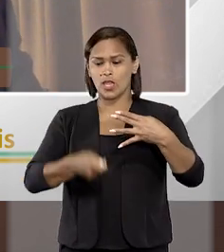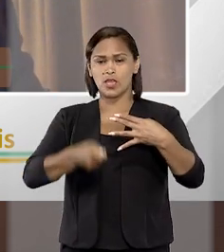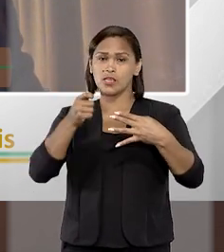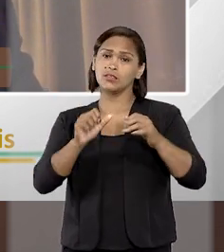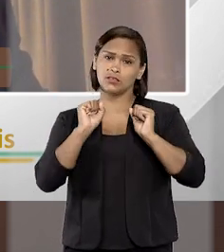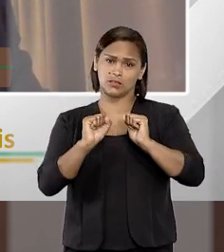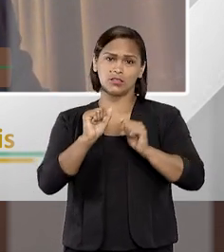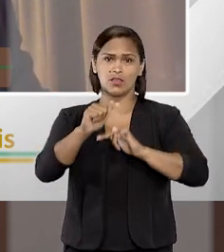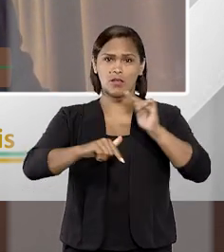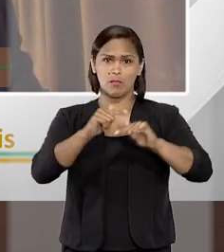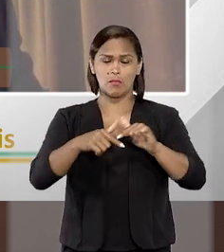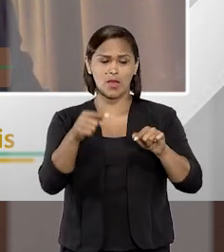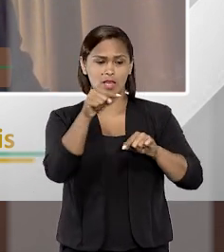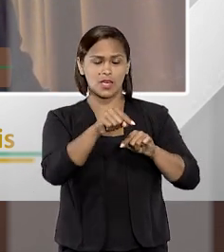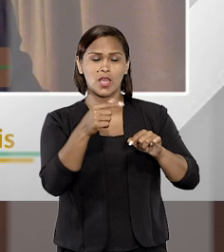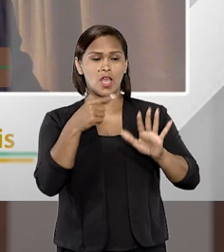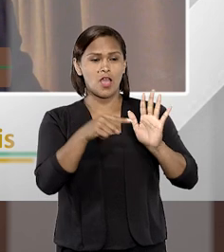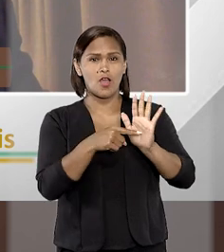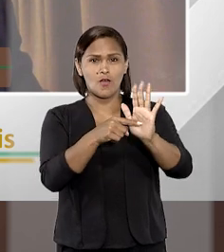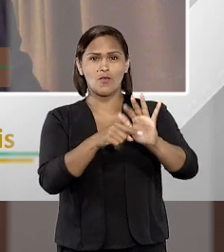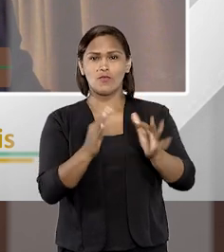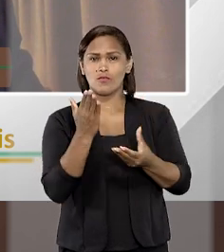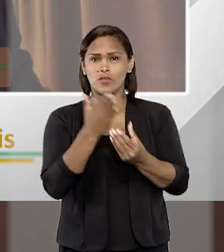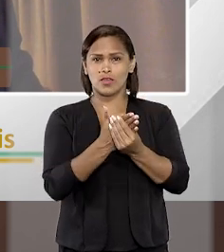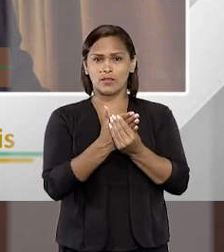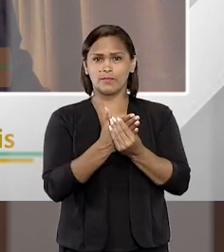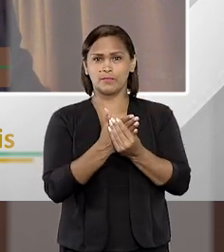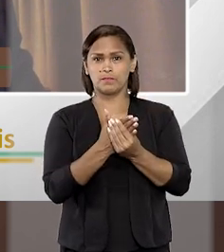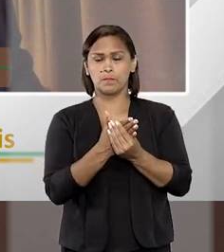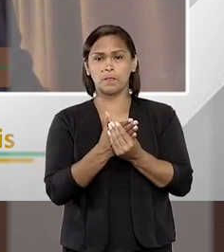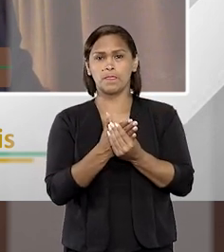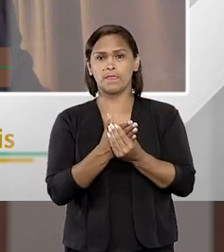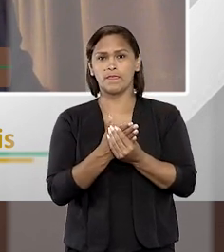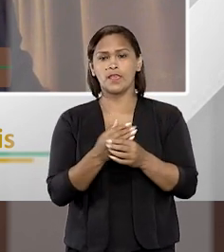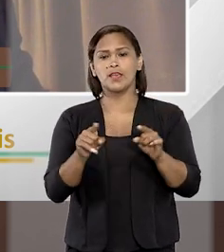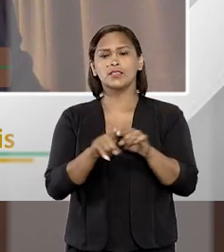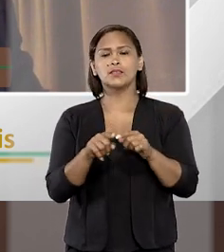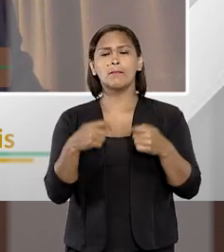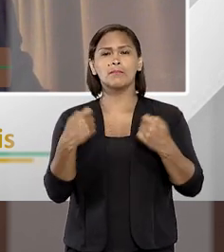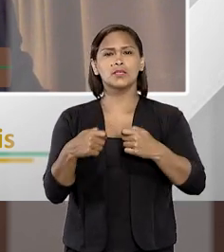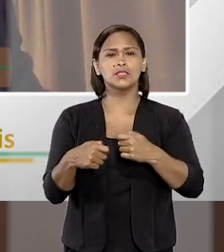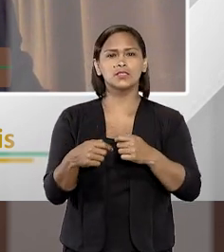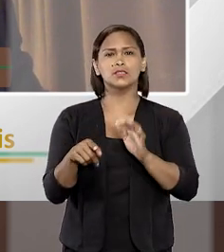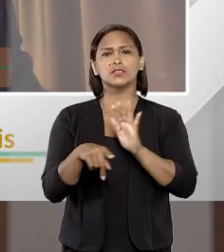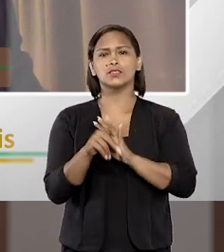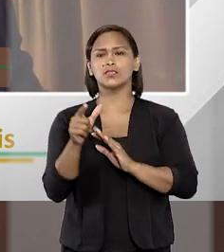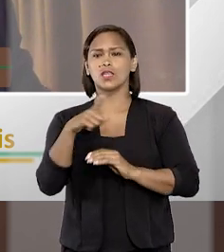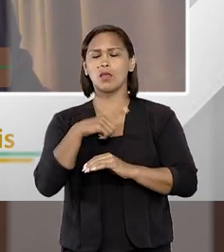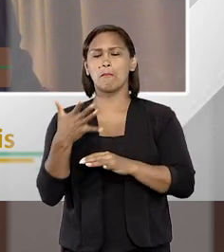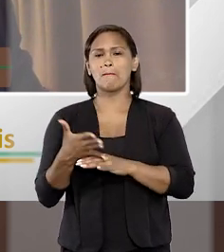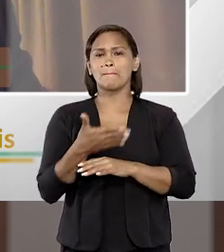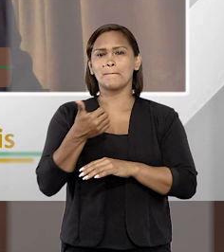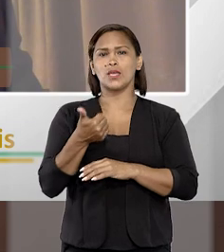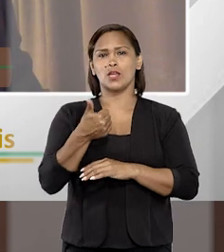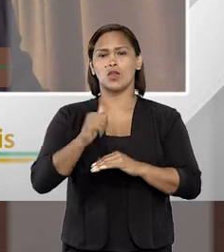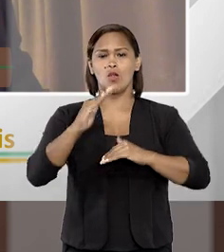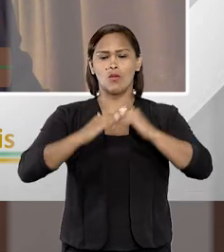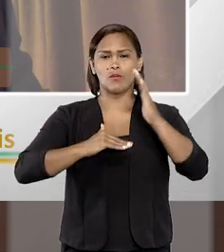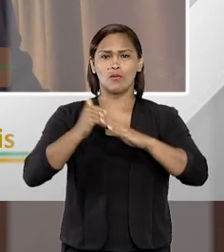da juíza que atua em diante do caso concreto e portanto a melhor